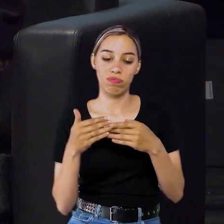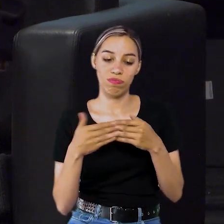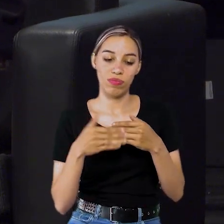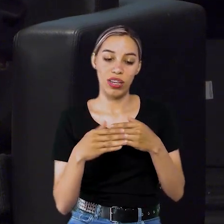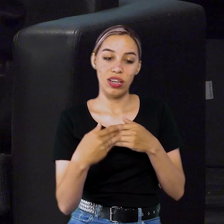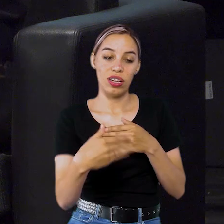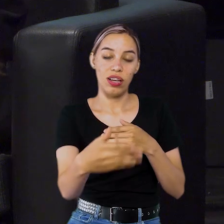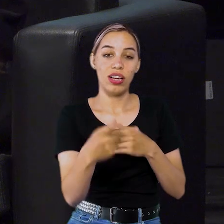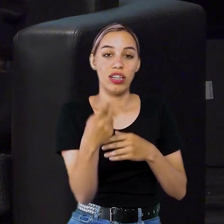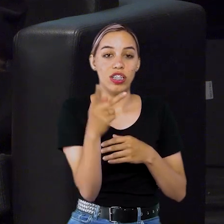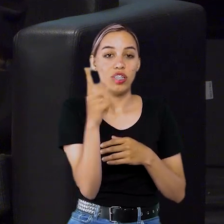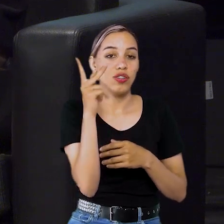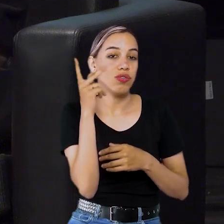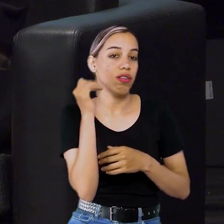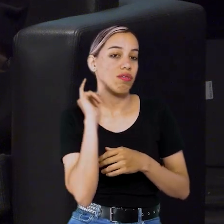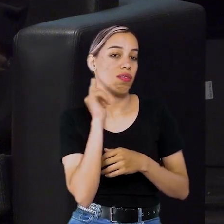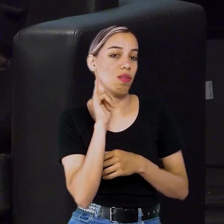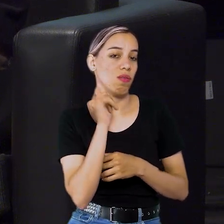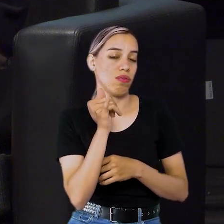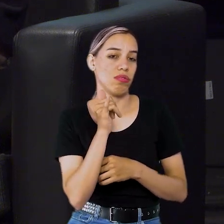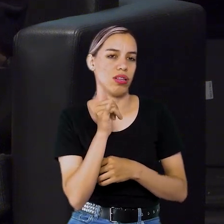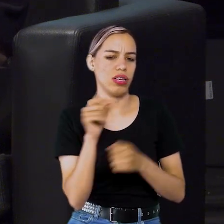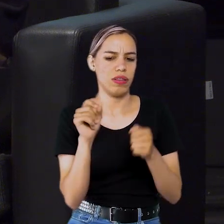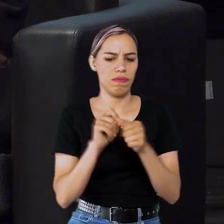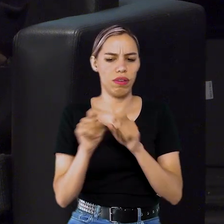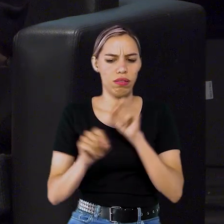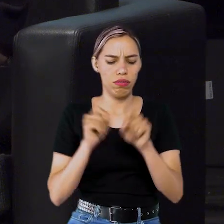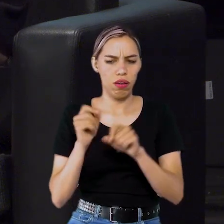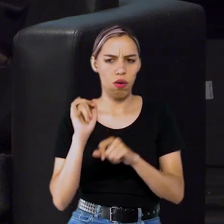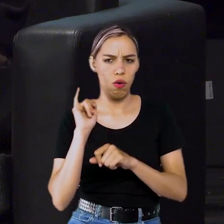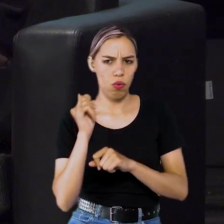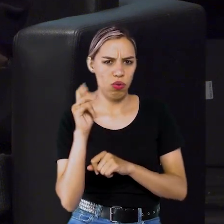ainda é contada até hoje, que nos coloca